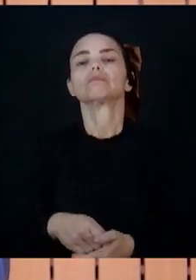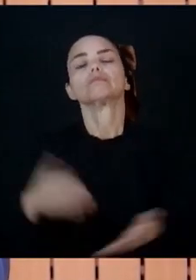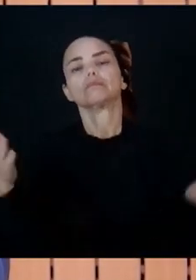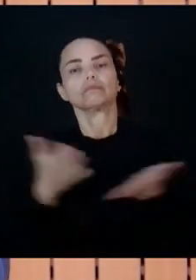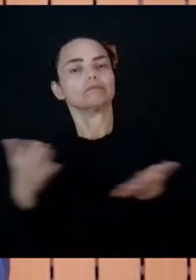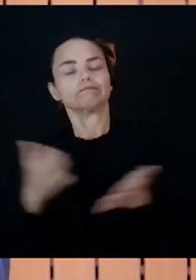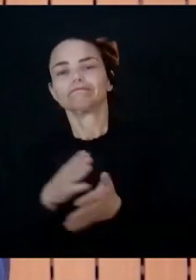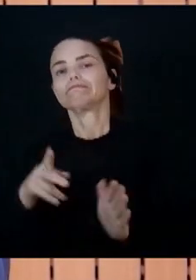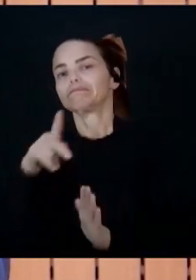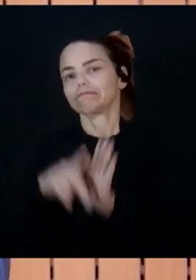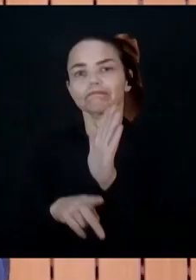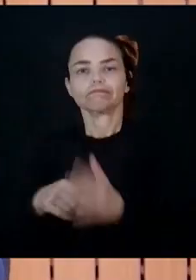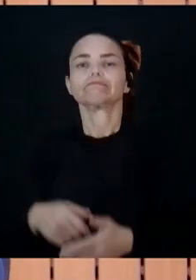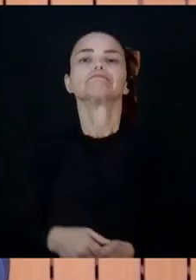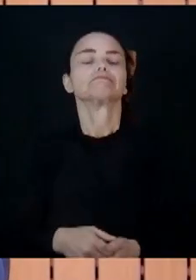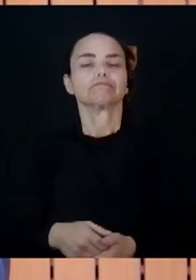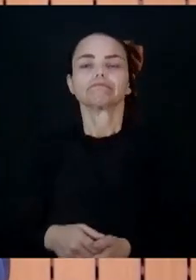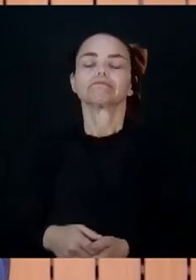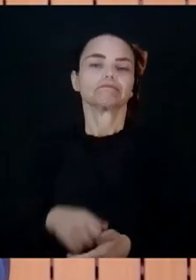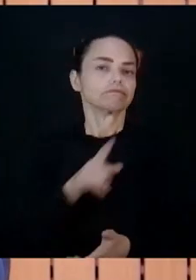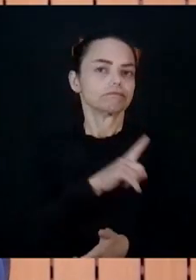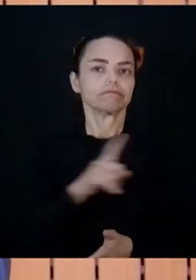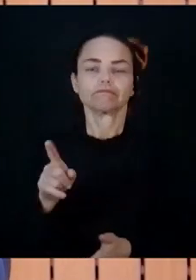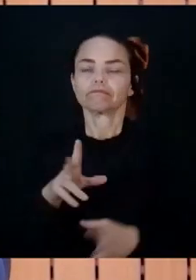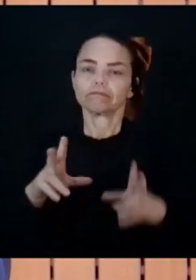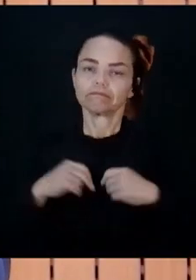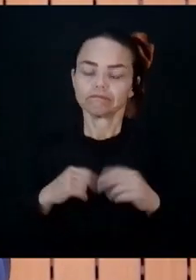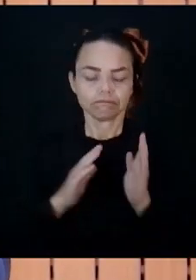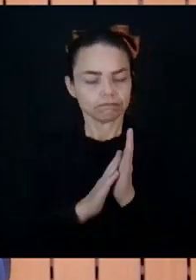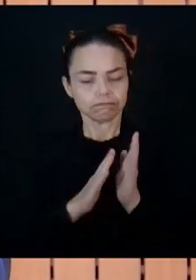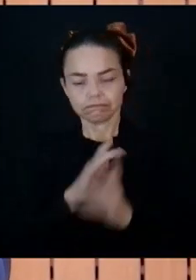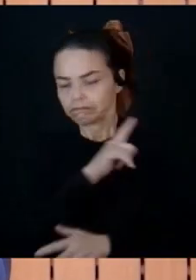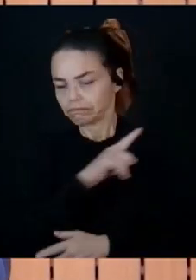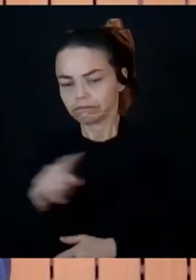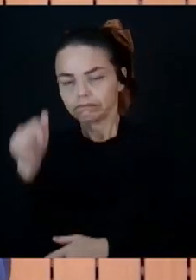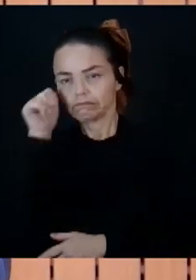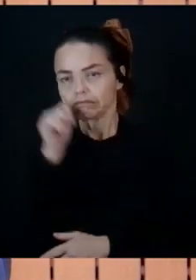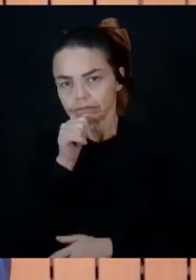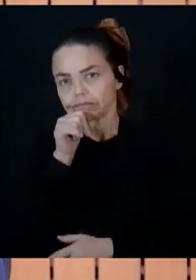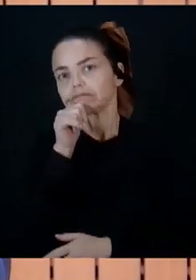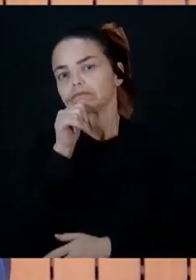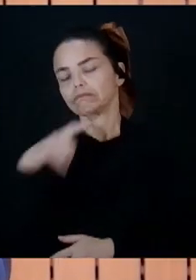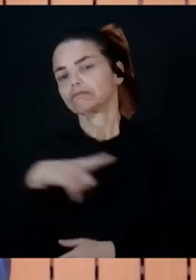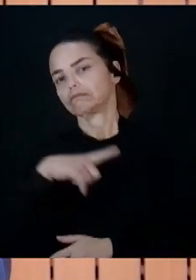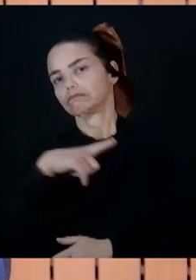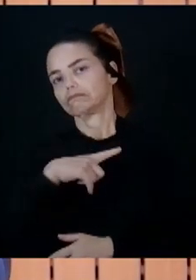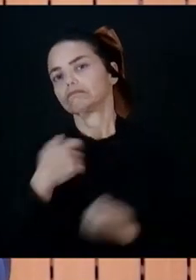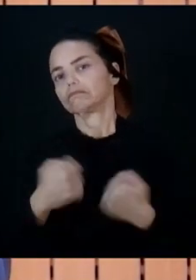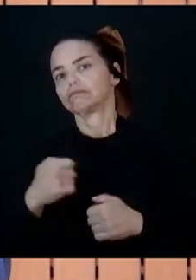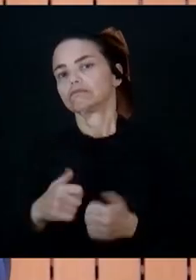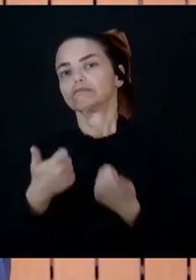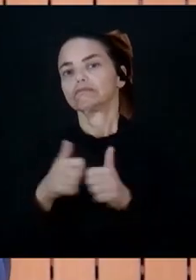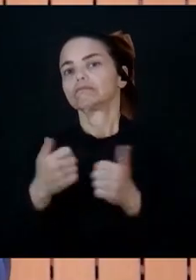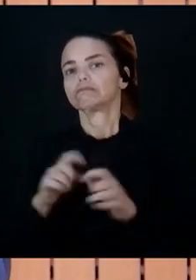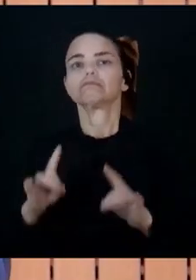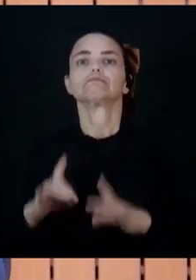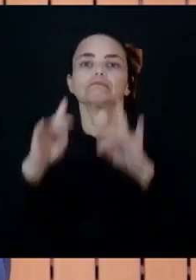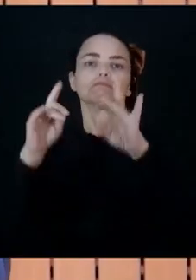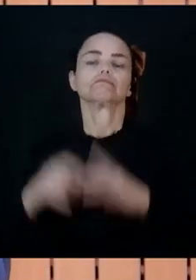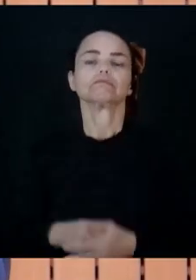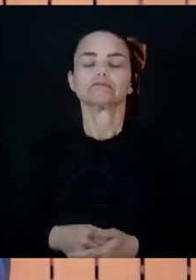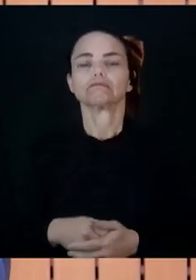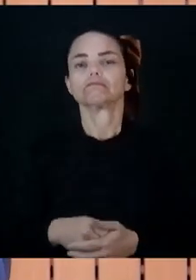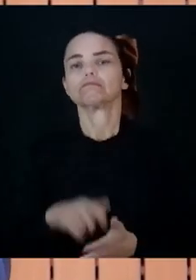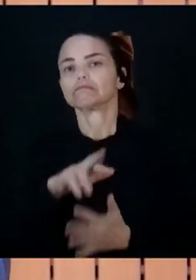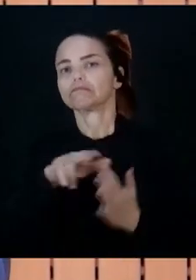projeto desse, viável e meritório, que as mulheres têm que ter um transporte exclusivo, até mesmo por várias